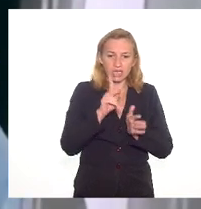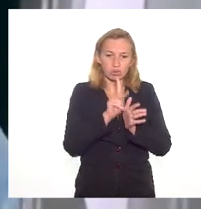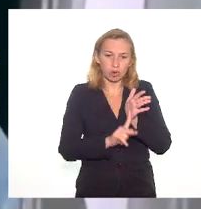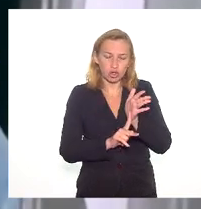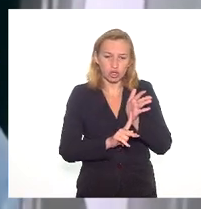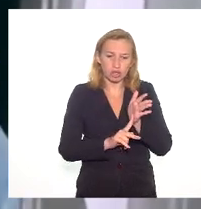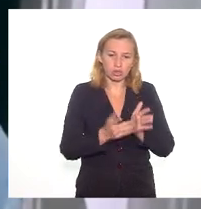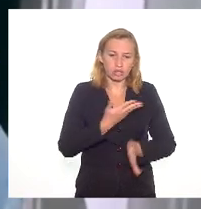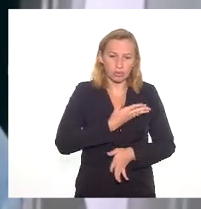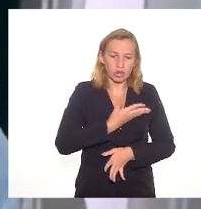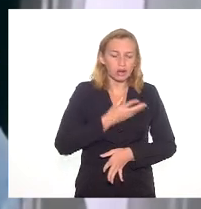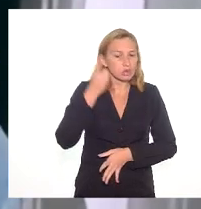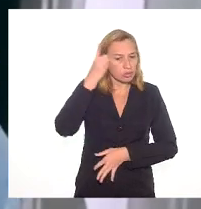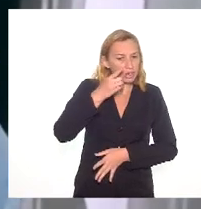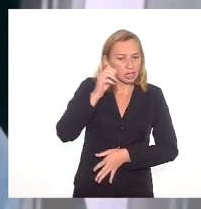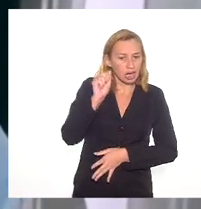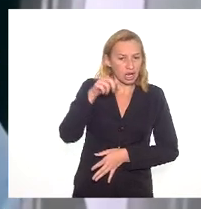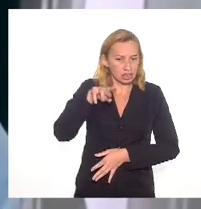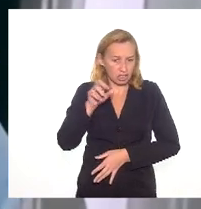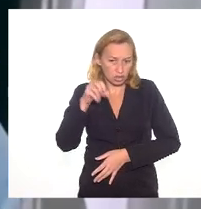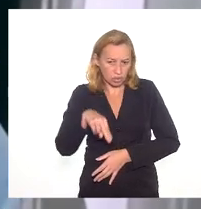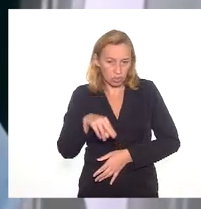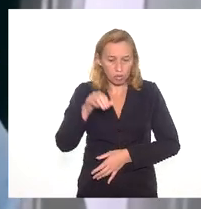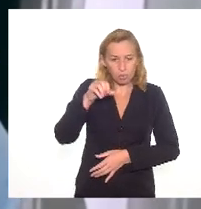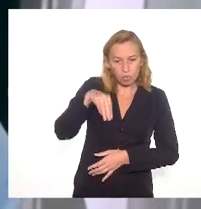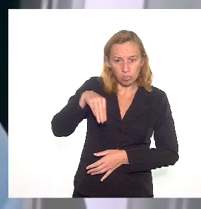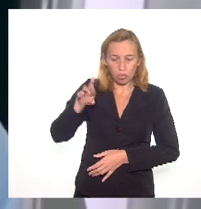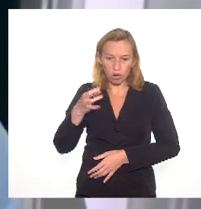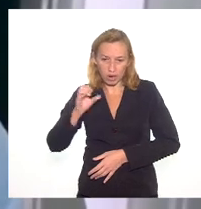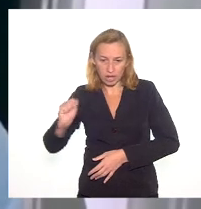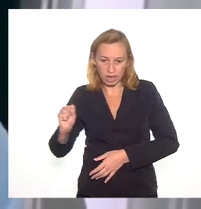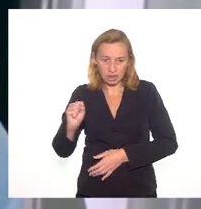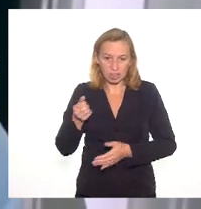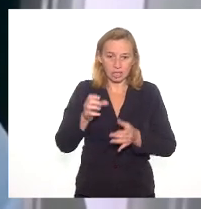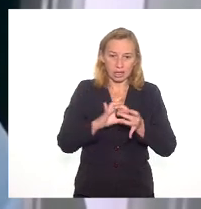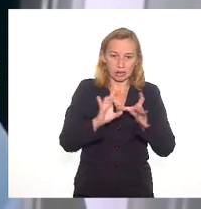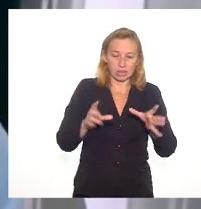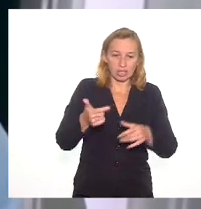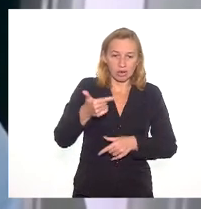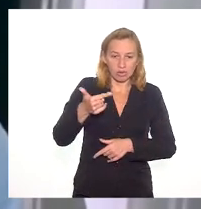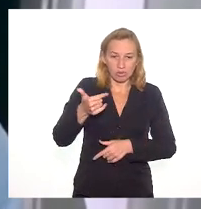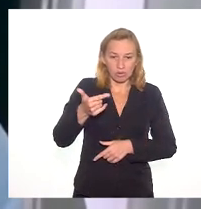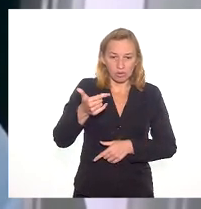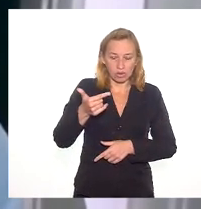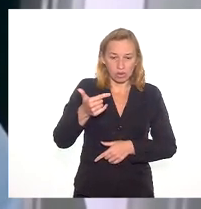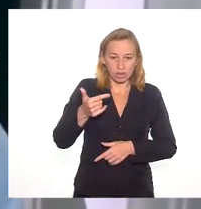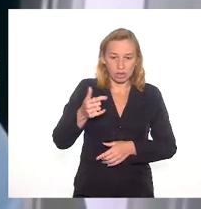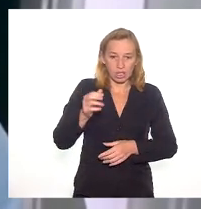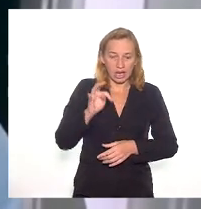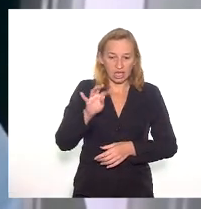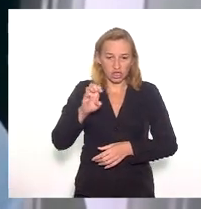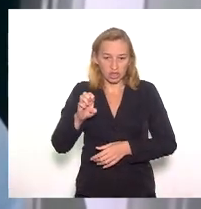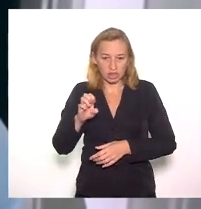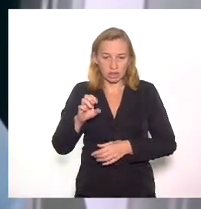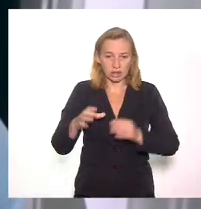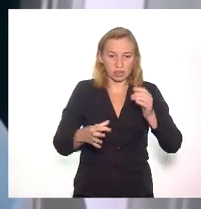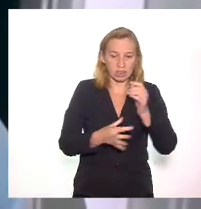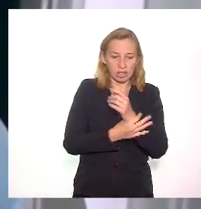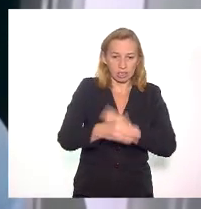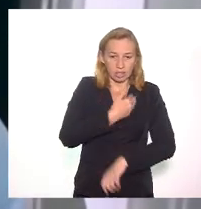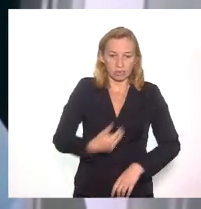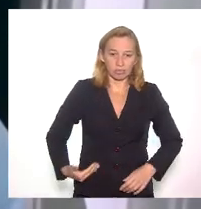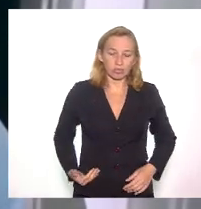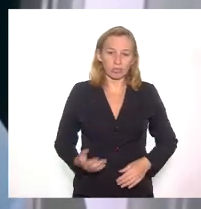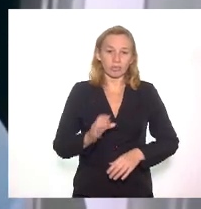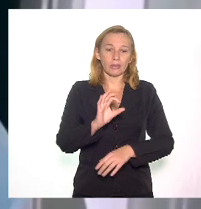do nosso colega deputado Anderson Moraes autoriza o acautelamento de armas de fogo aos agentes de segurança pública do Estado por ocasião